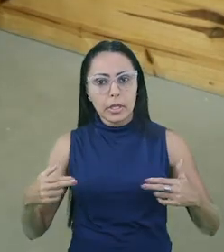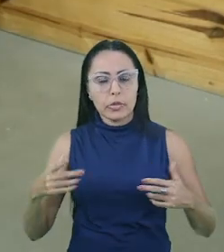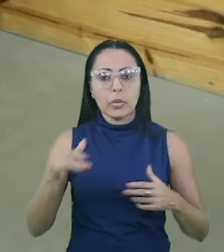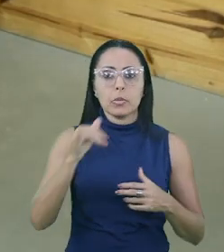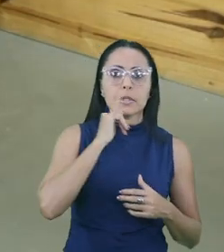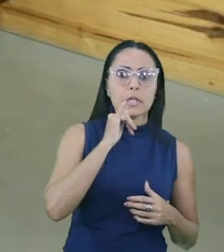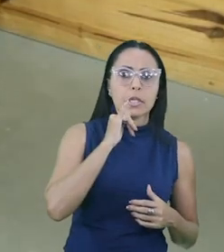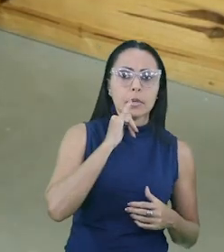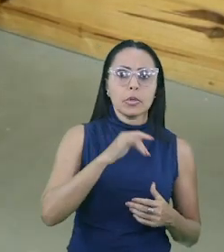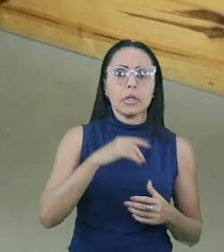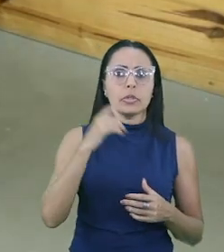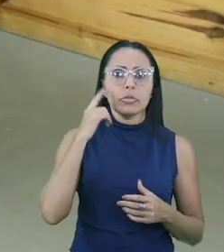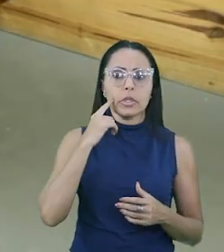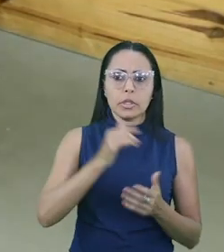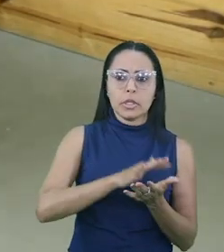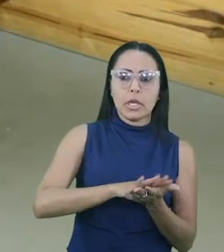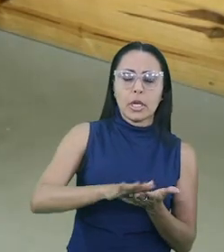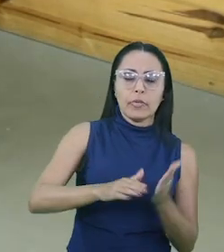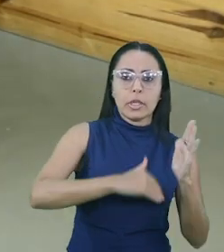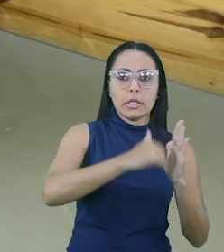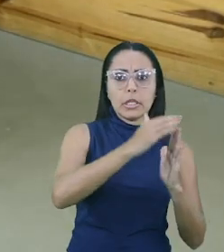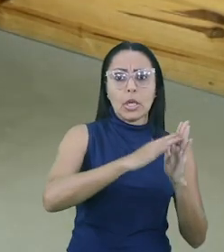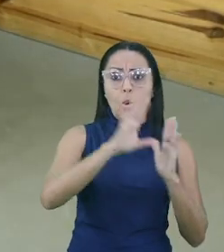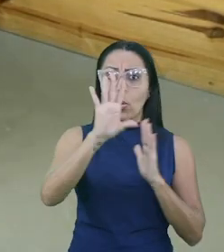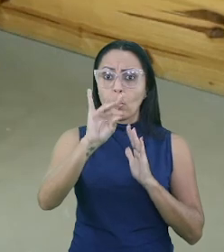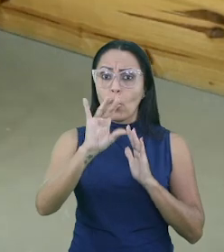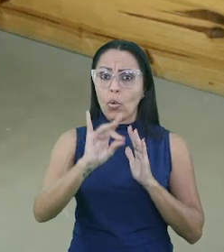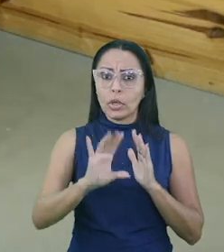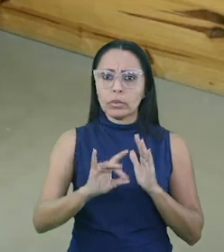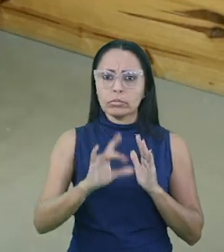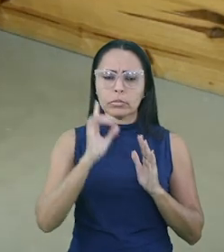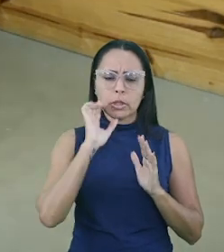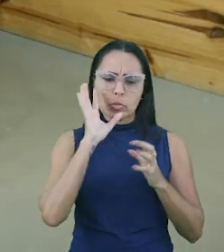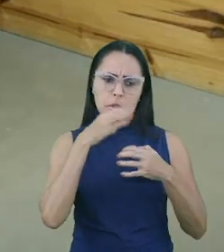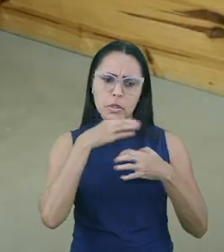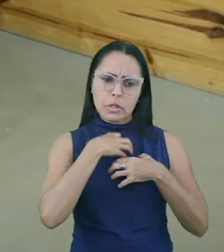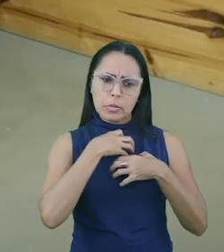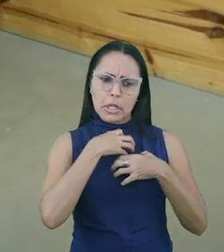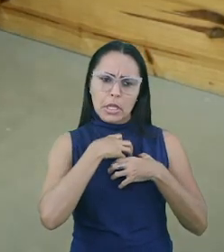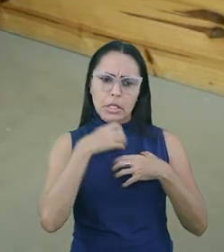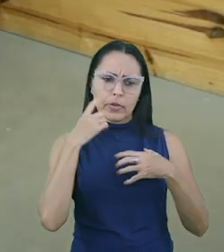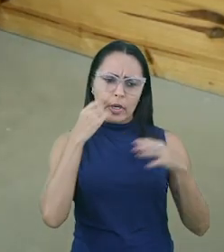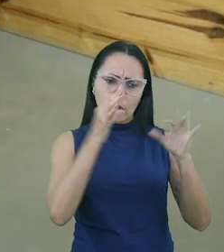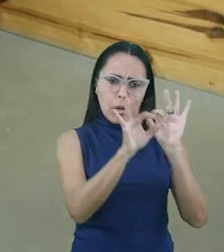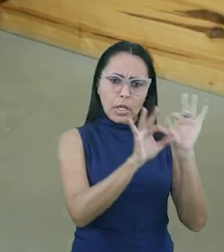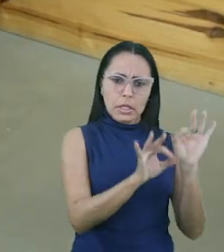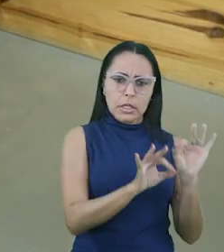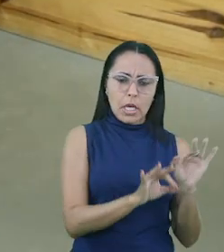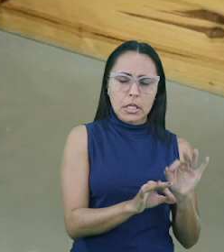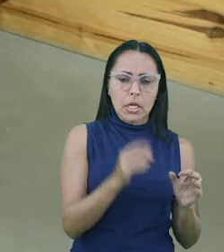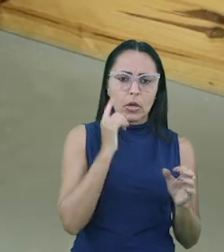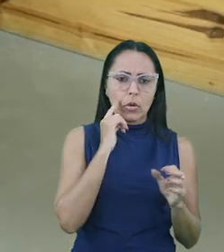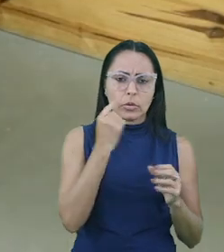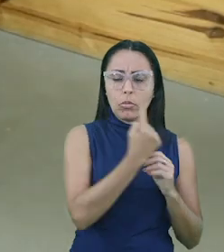tem gente que revela a tinta com cola. E aí sensibiliza uma cola, faz um preparo, e cada um tem o seu